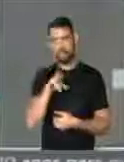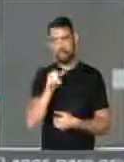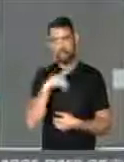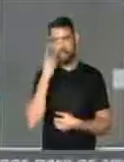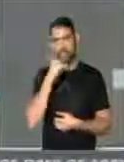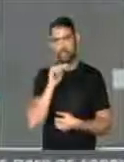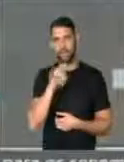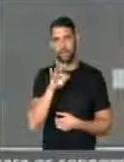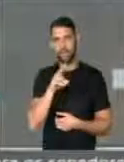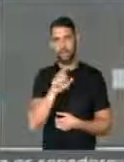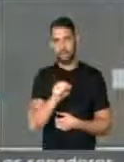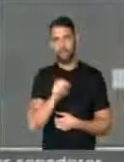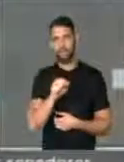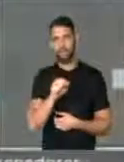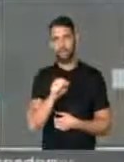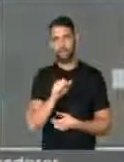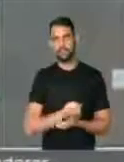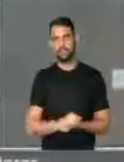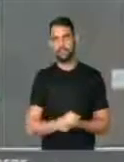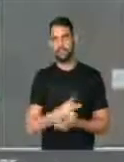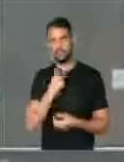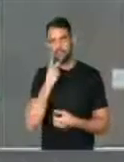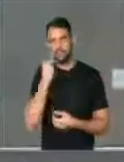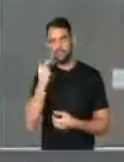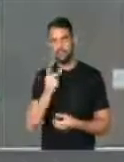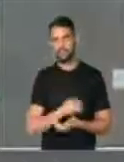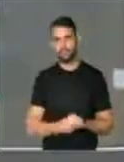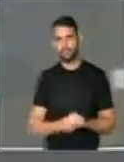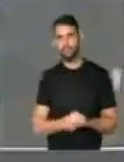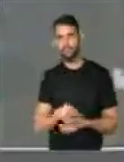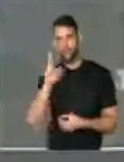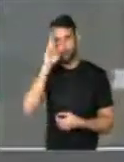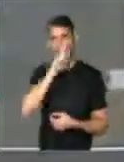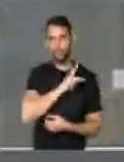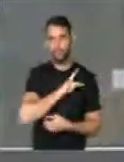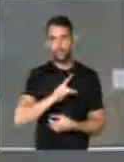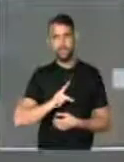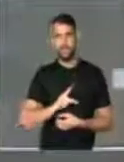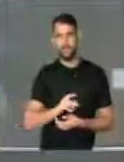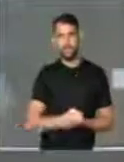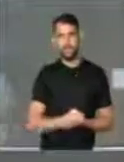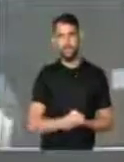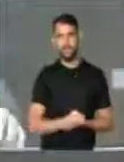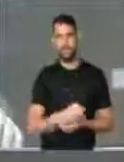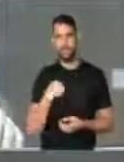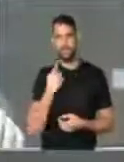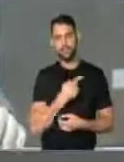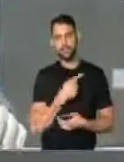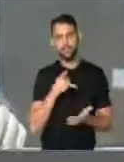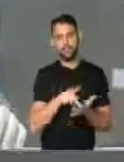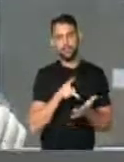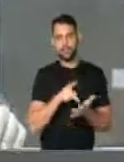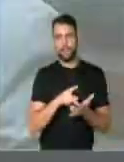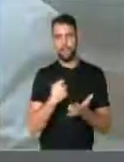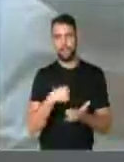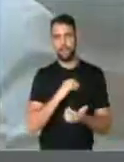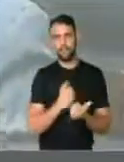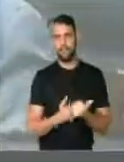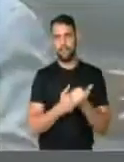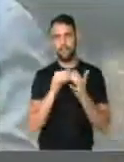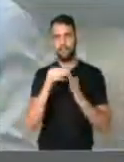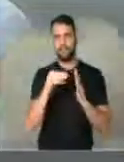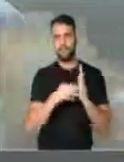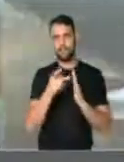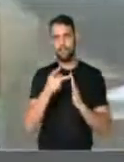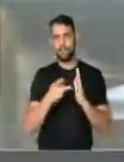Do gabinete do deputado Alberto Fraga. Com a palavra, deputado. Senhor presidente, nós evidentemente que somos a favor